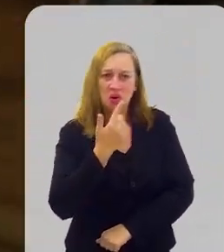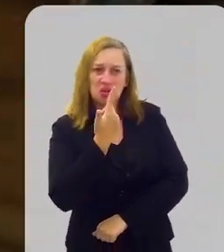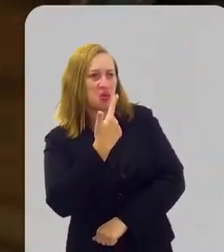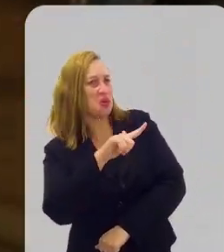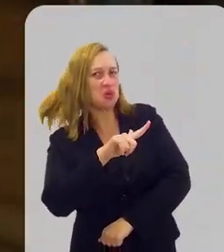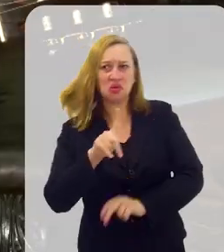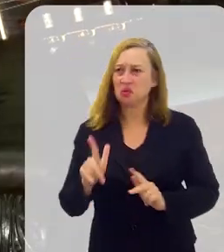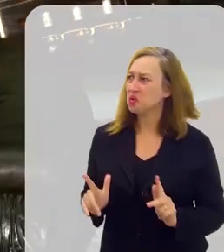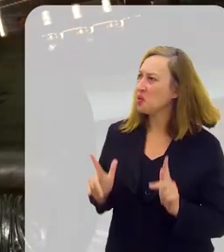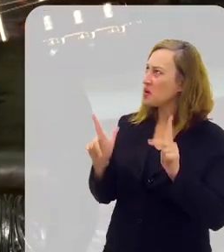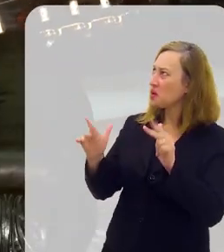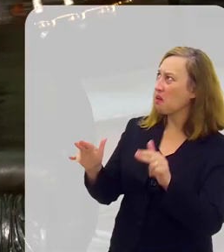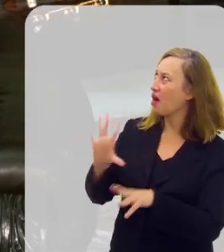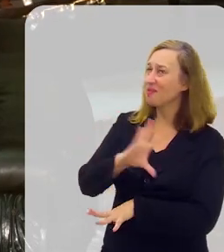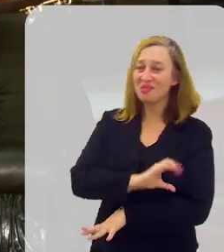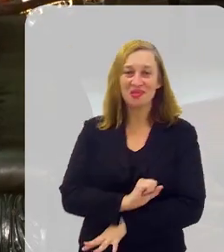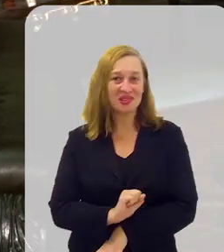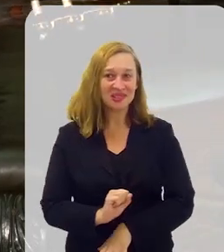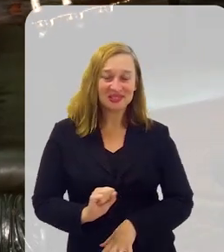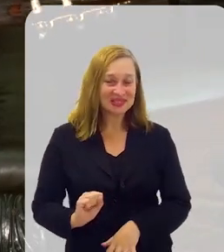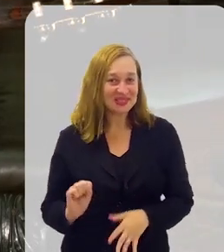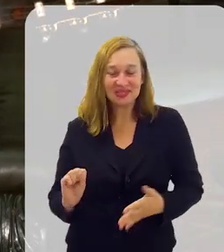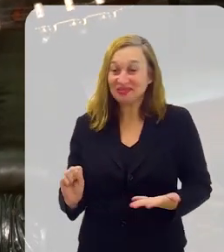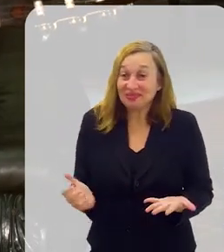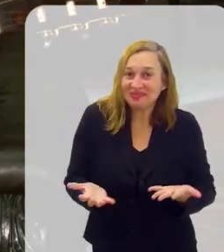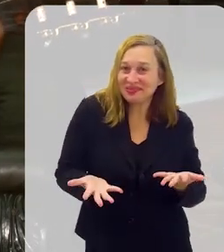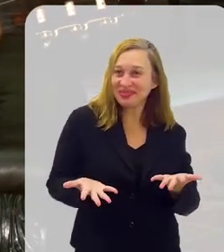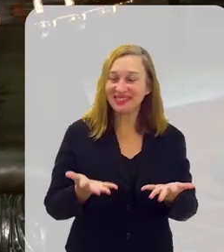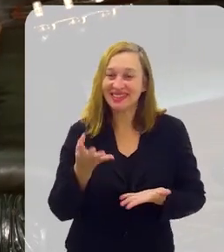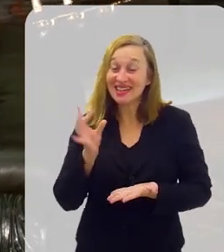Esse amor que é incondicional,